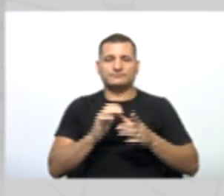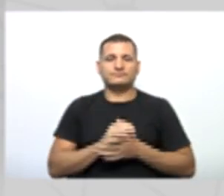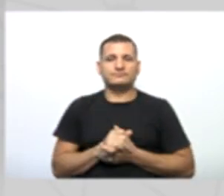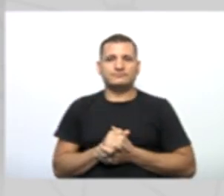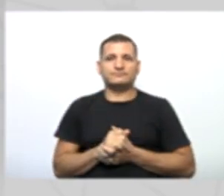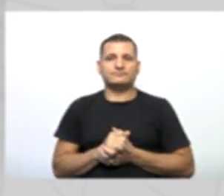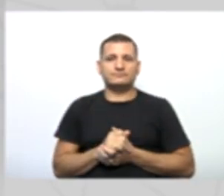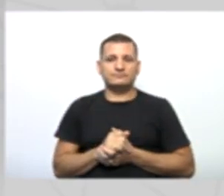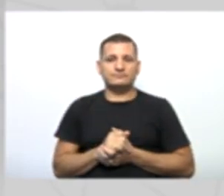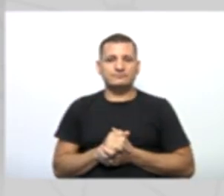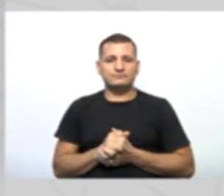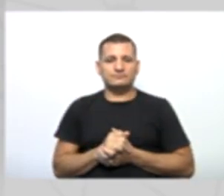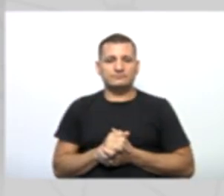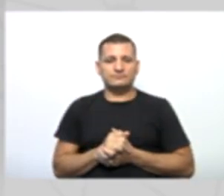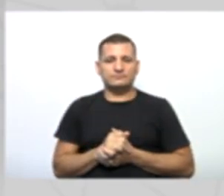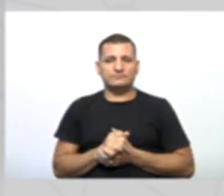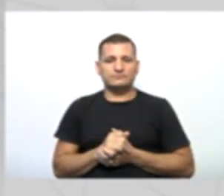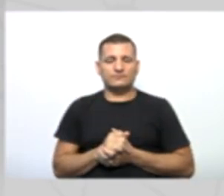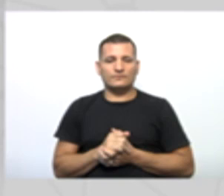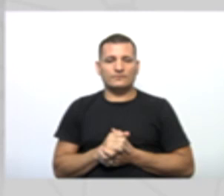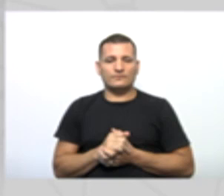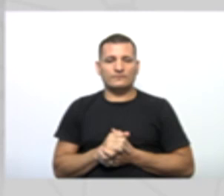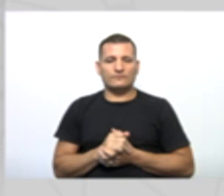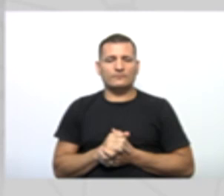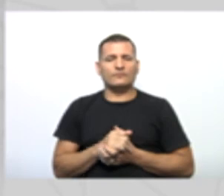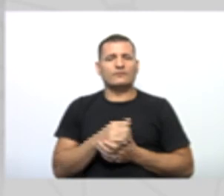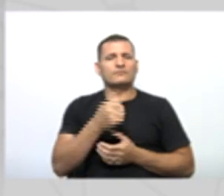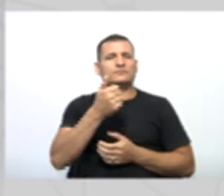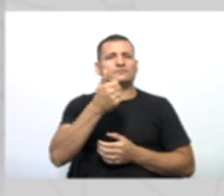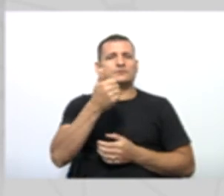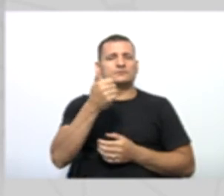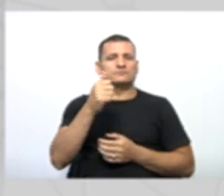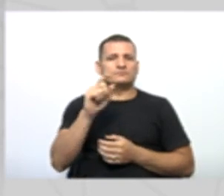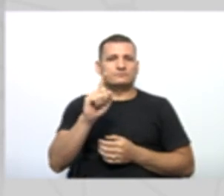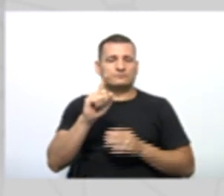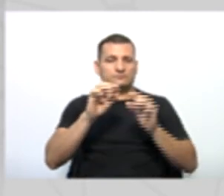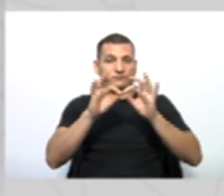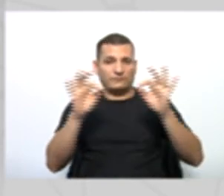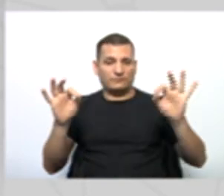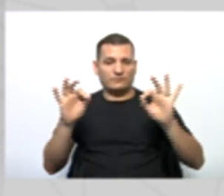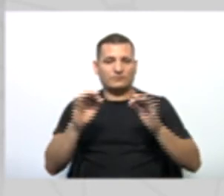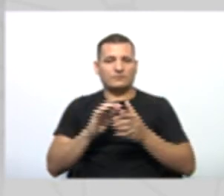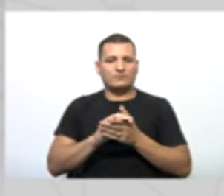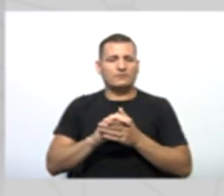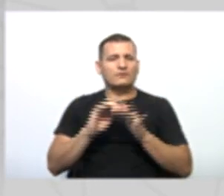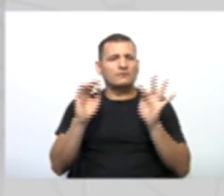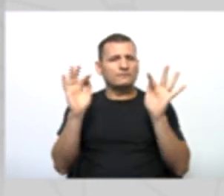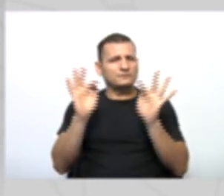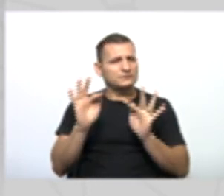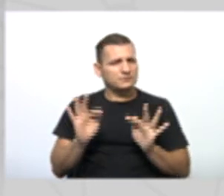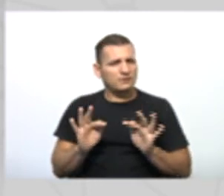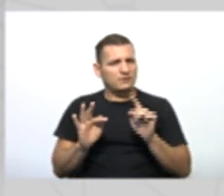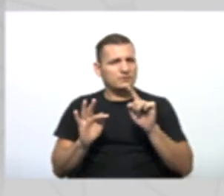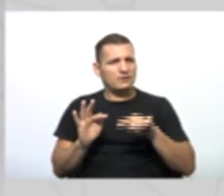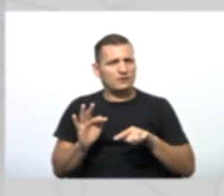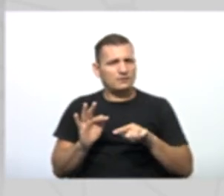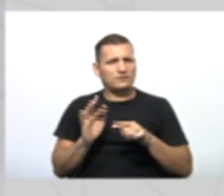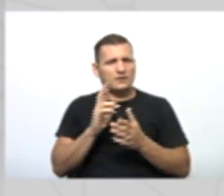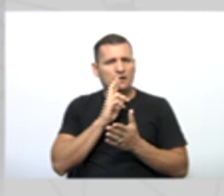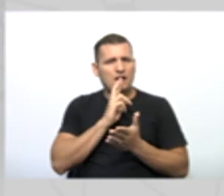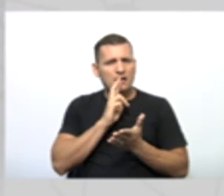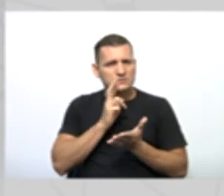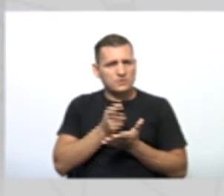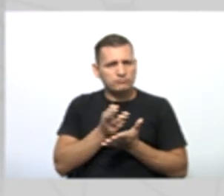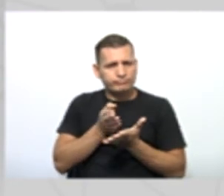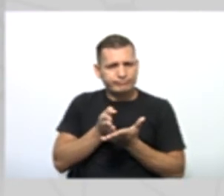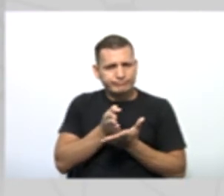primeira afirmação que nós temos é: a felicidade é a vida conduzida pela razão. Olha só, vou repetir